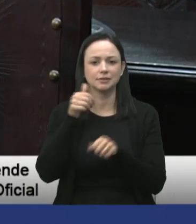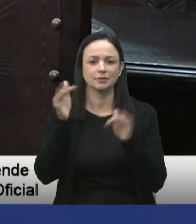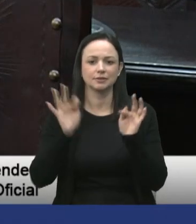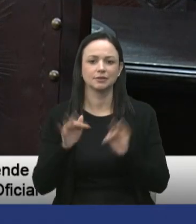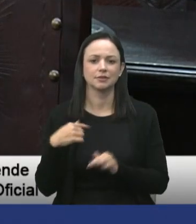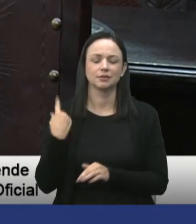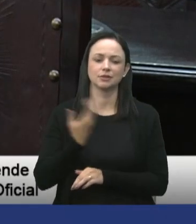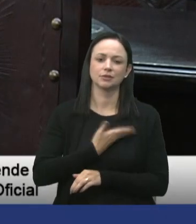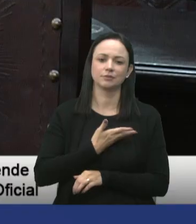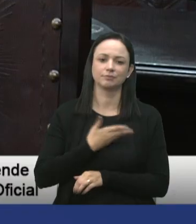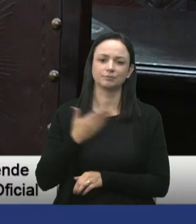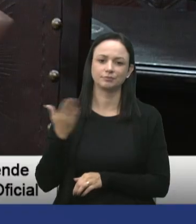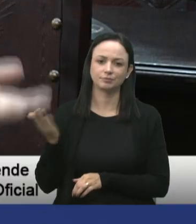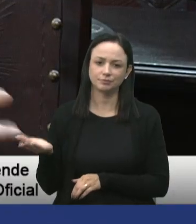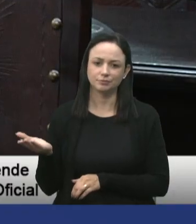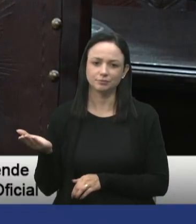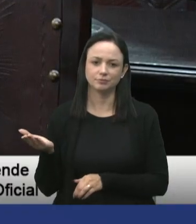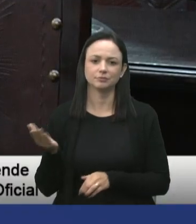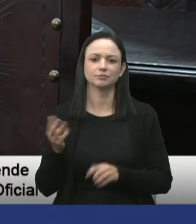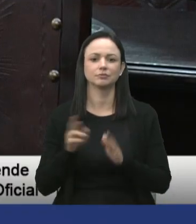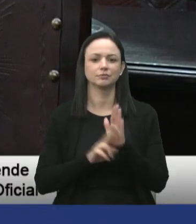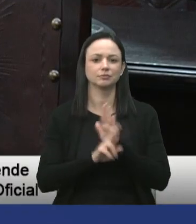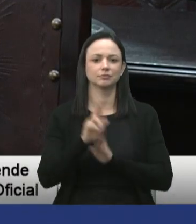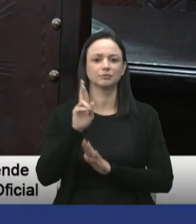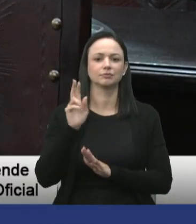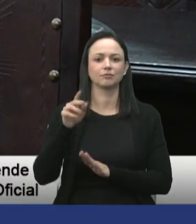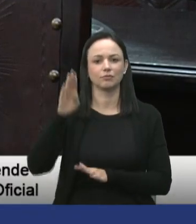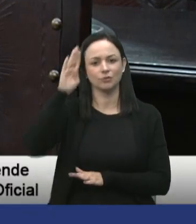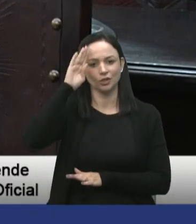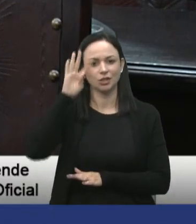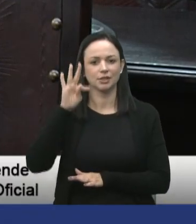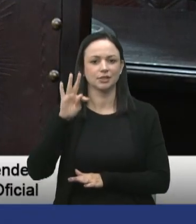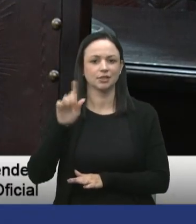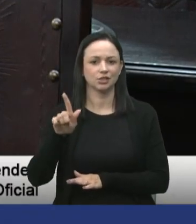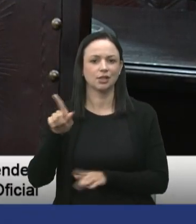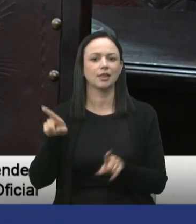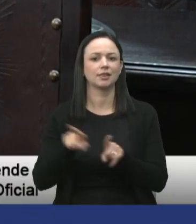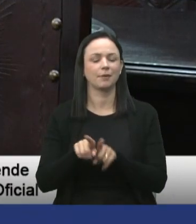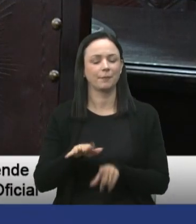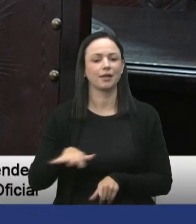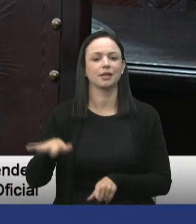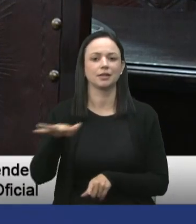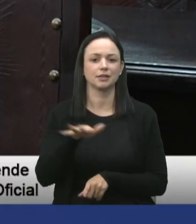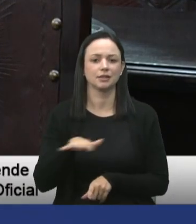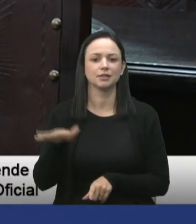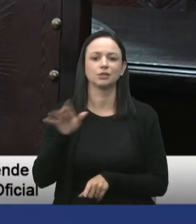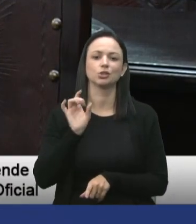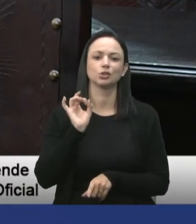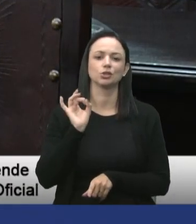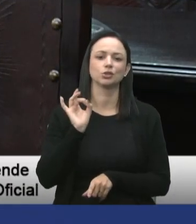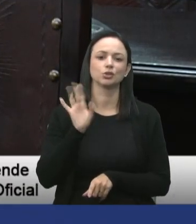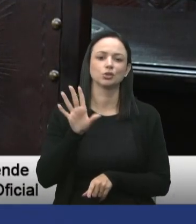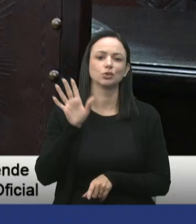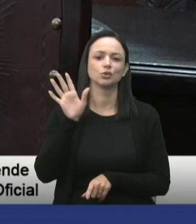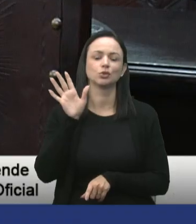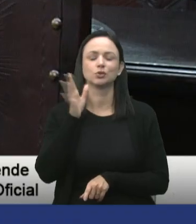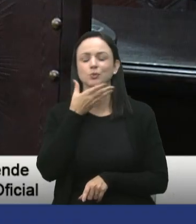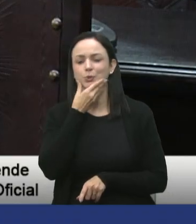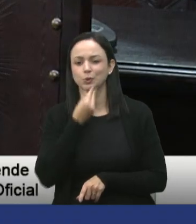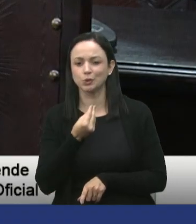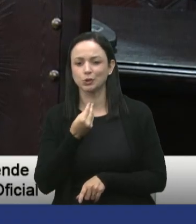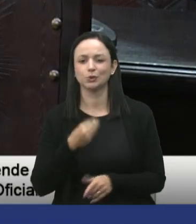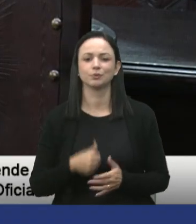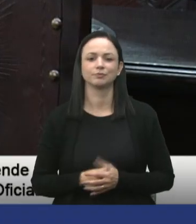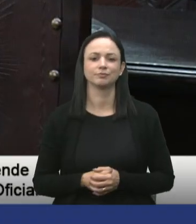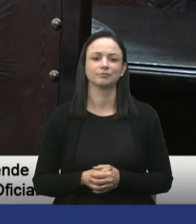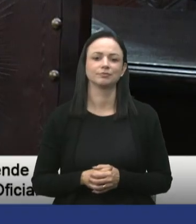nossa colega aqui representando o tiro de guerra, que também é um ambiente, né, basicamente masculino. Então,